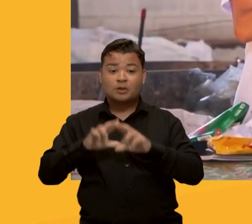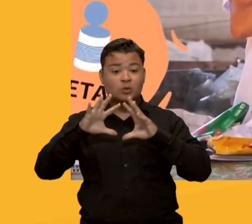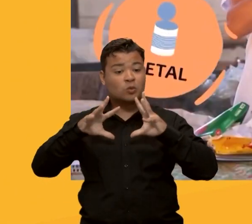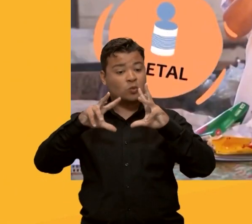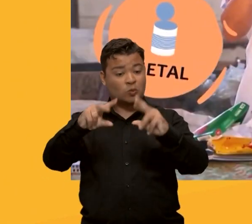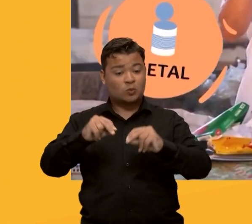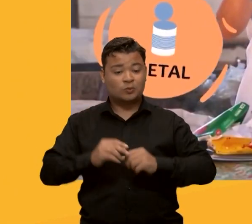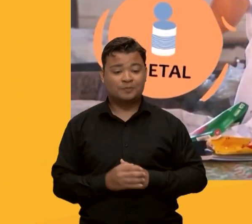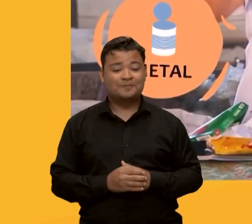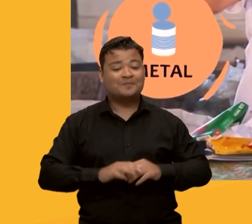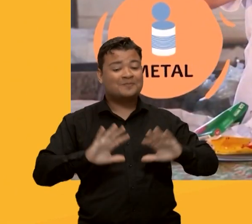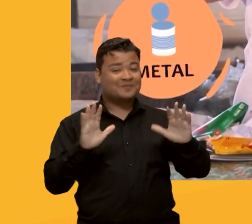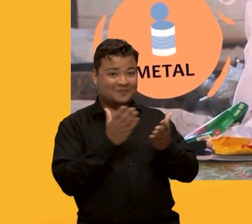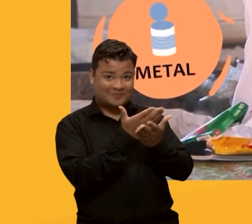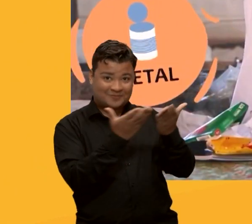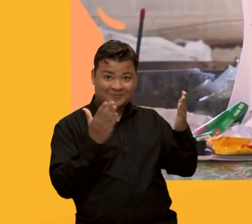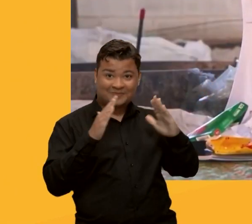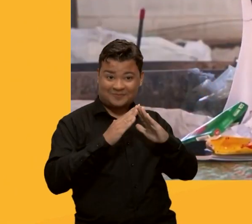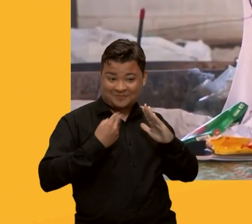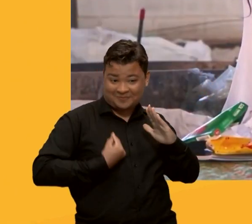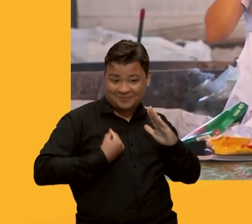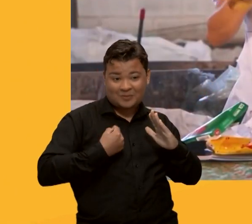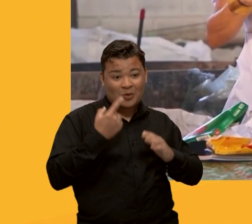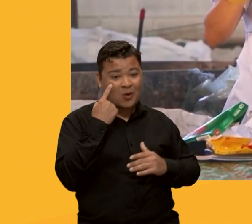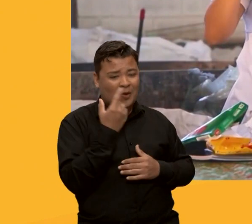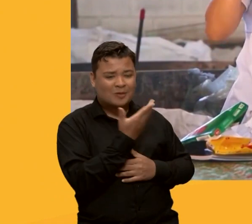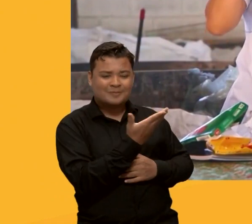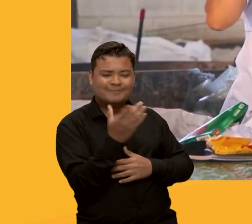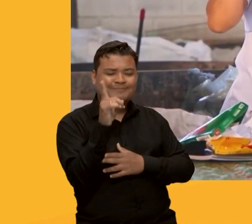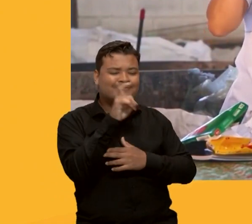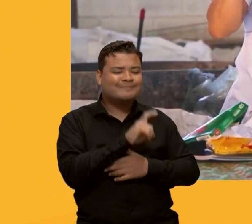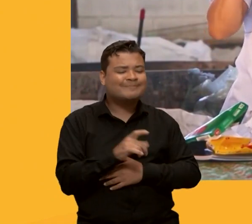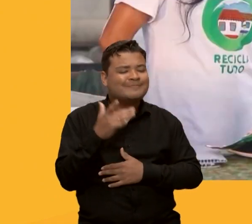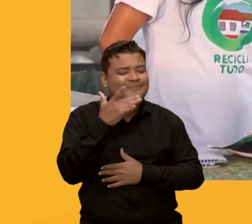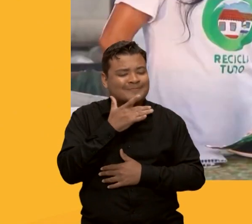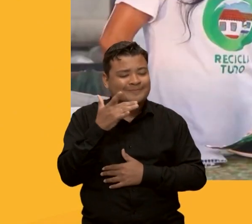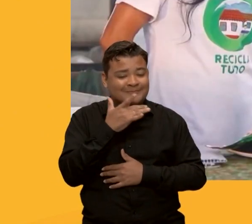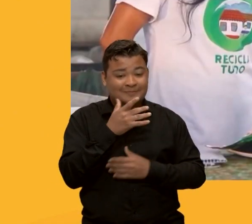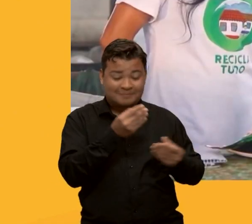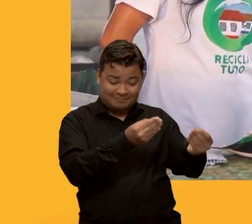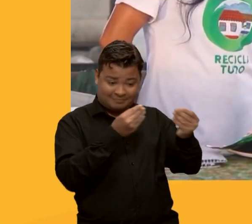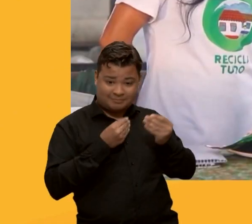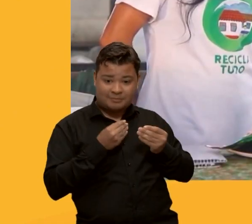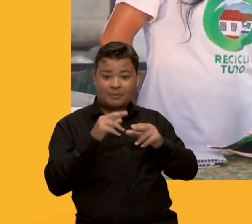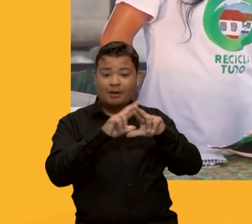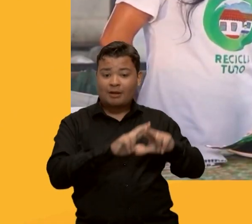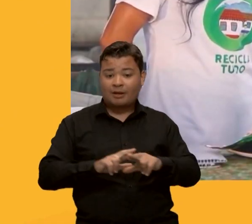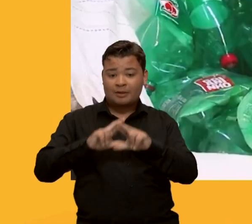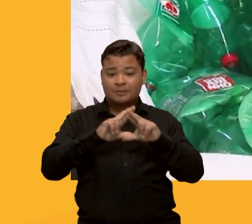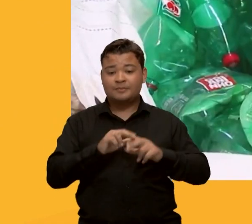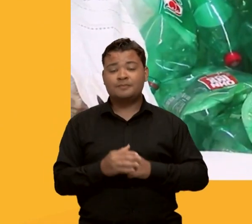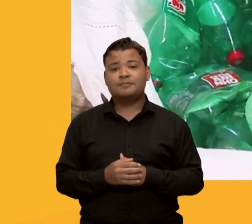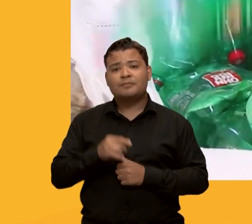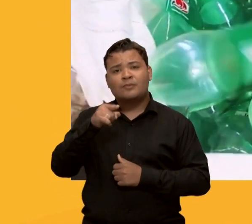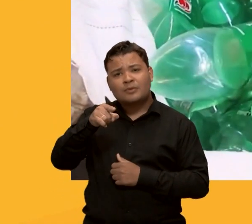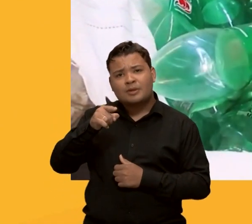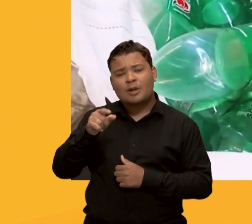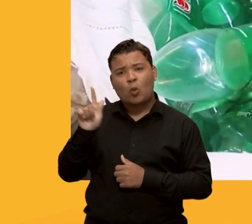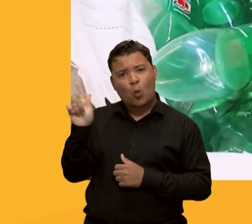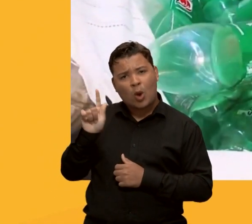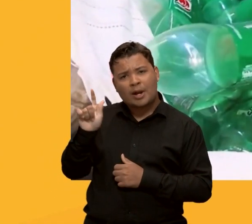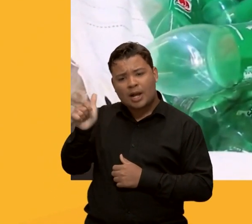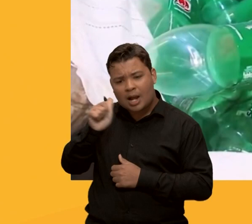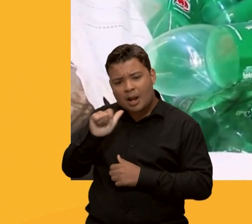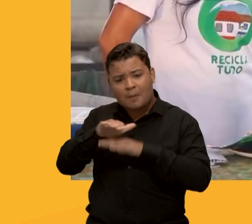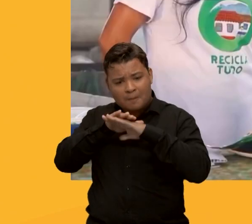Oi, pessoal de casa. Olha aqui, que delícia. Coloca para reciclar. Quando vocês tomaram o seu Guaraná,